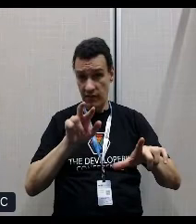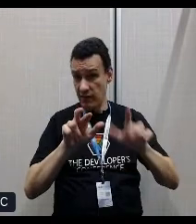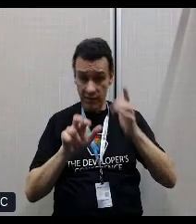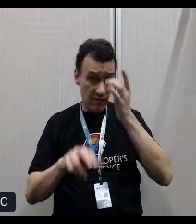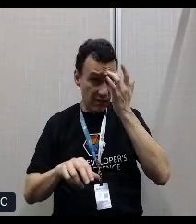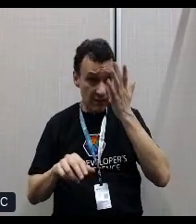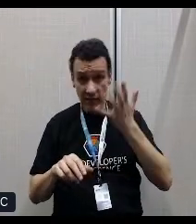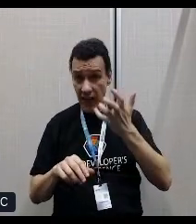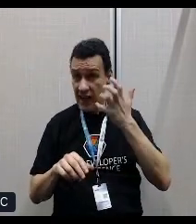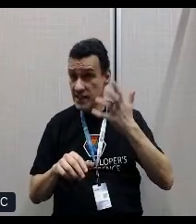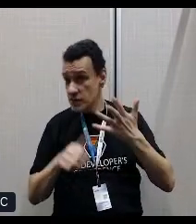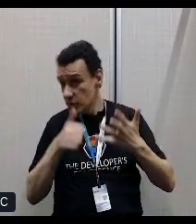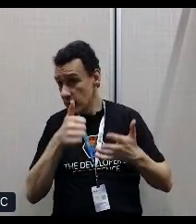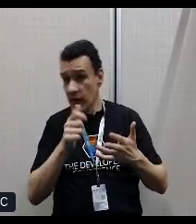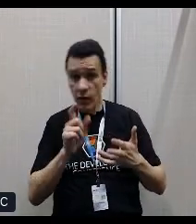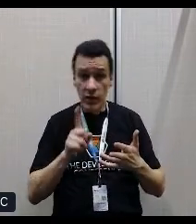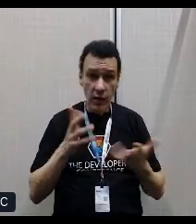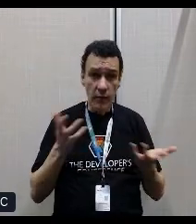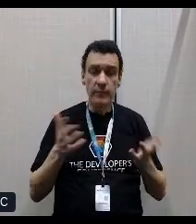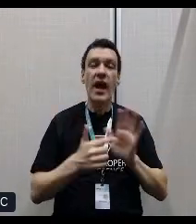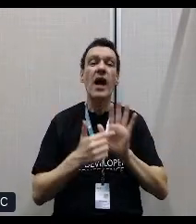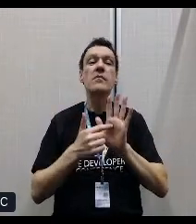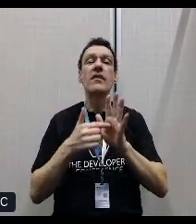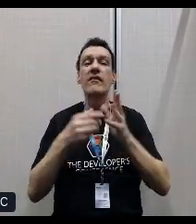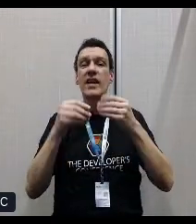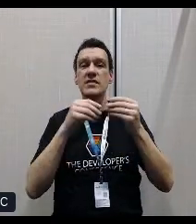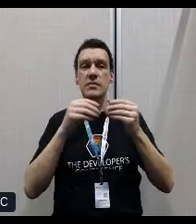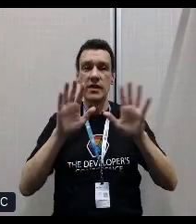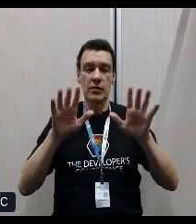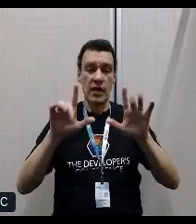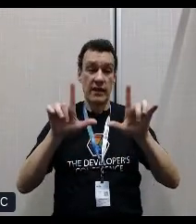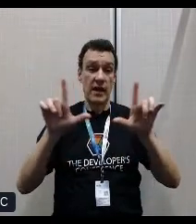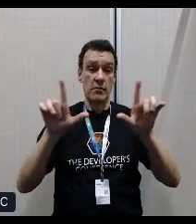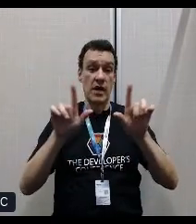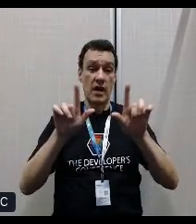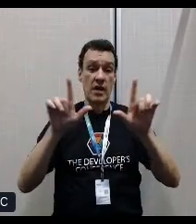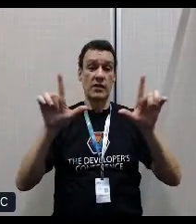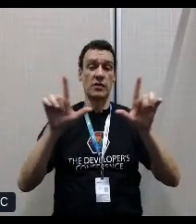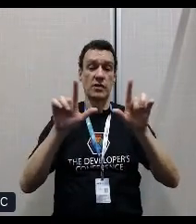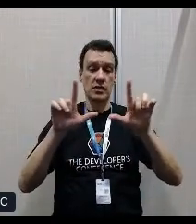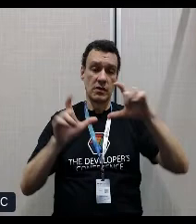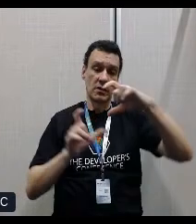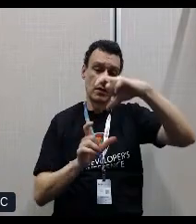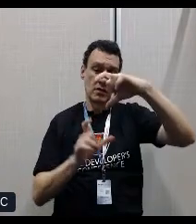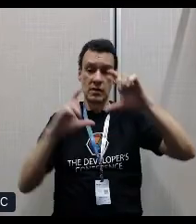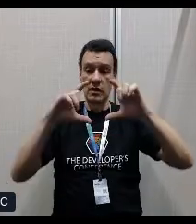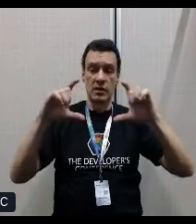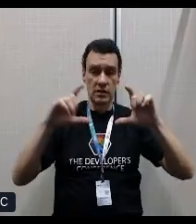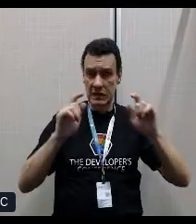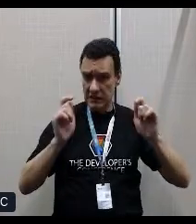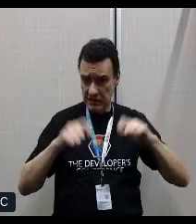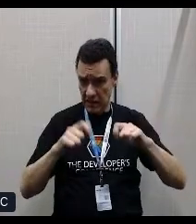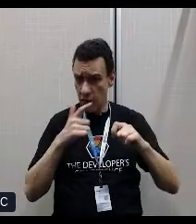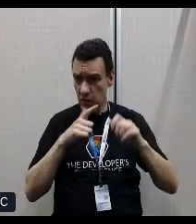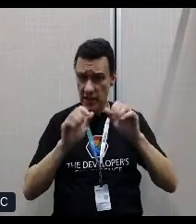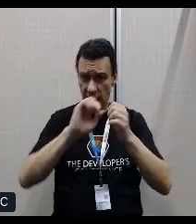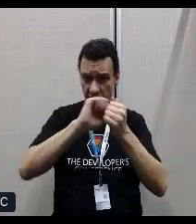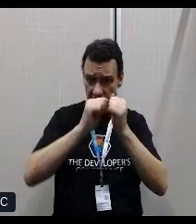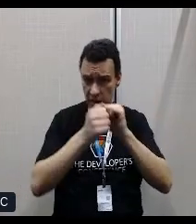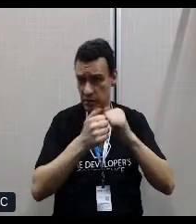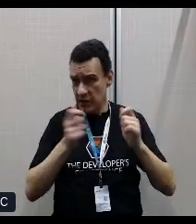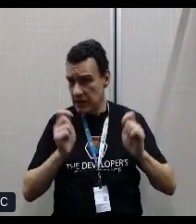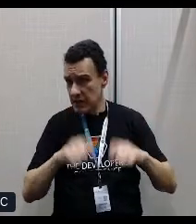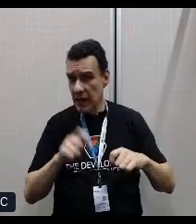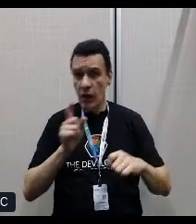Apresentação flexível. O tamanho e a orientação do conteúdo são flexíveis. Então, explicar interações, explicar as mudanças que estão